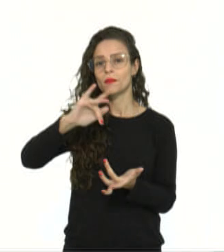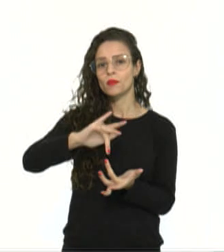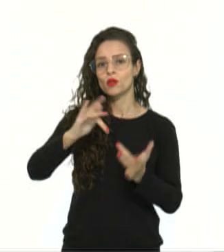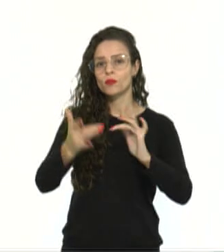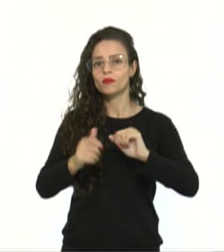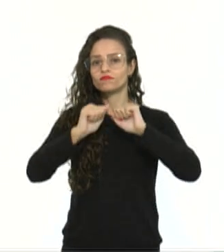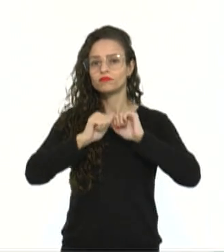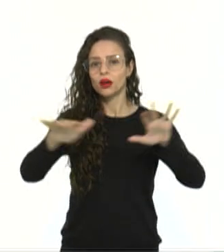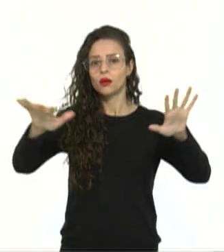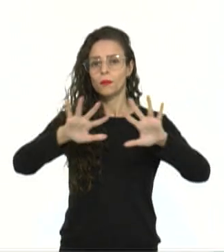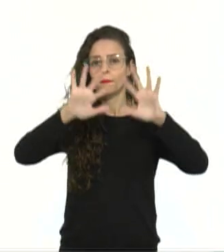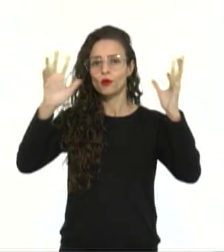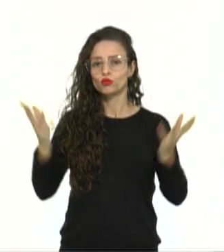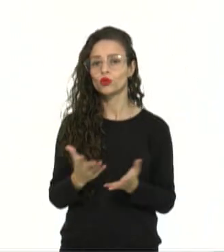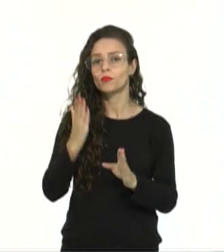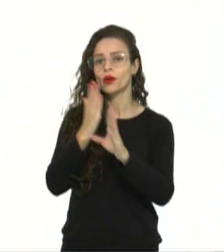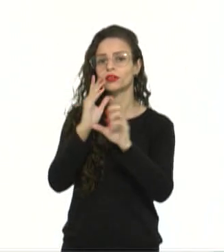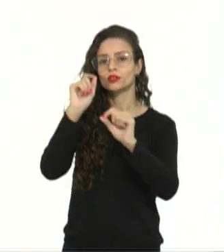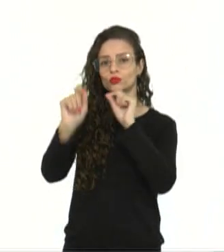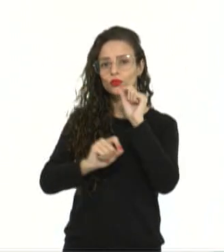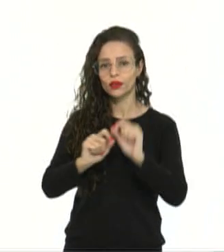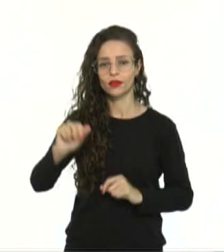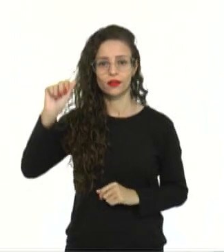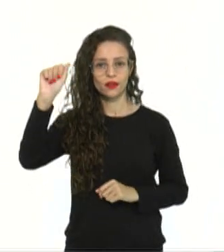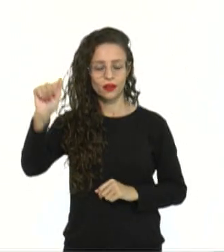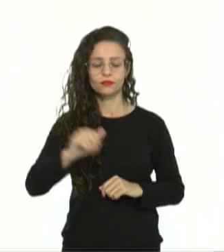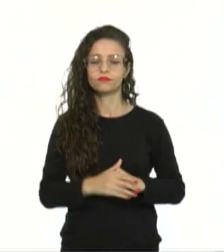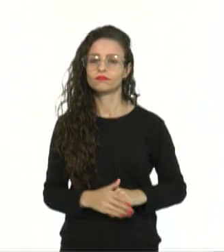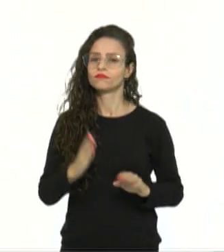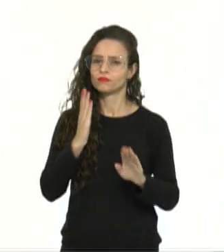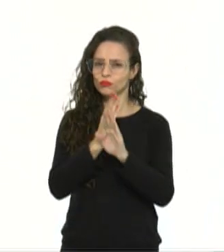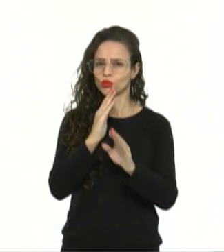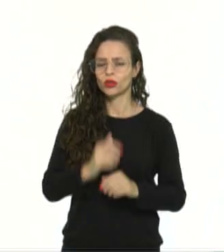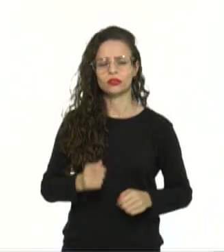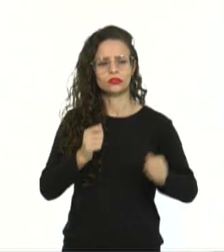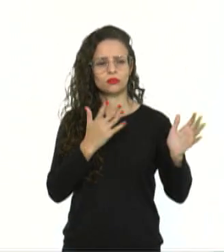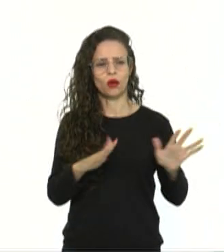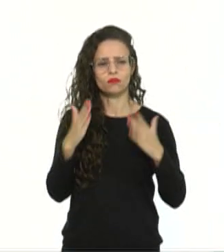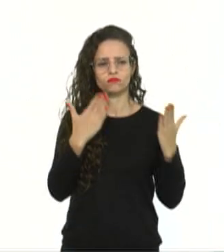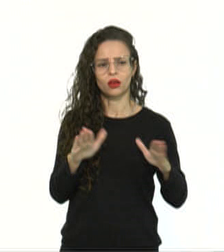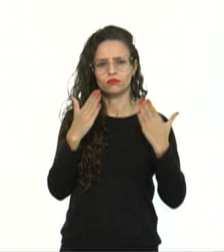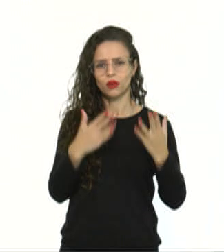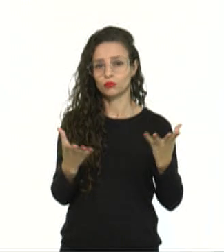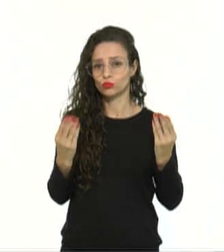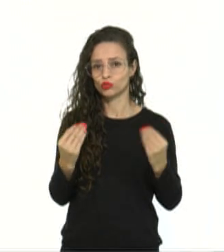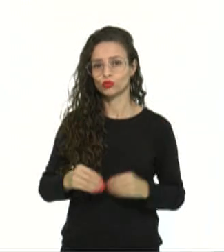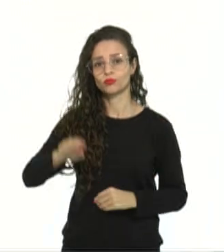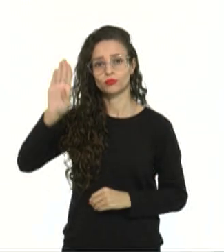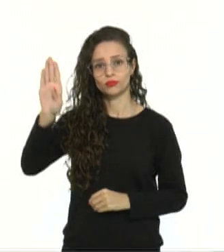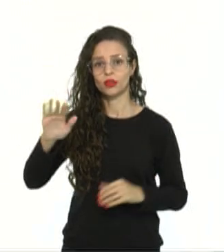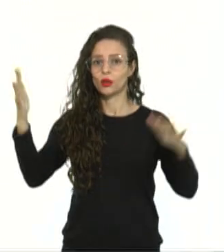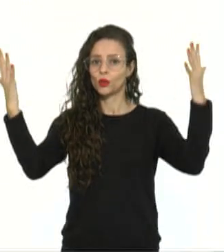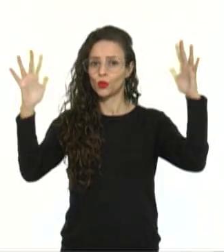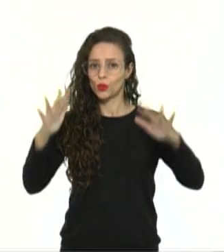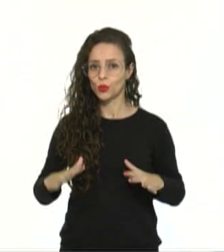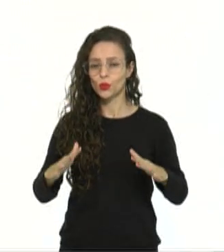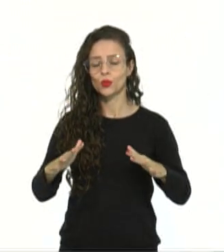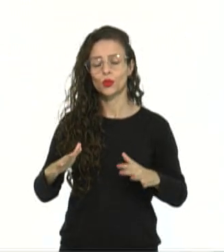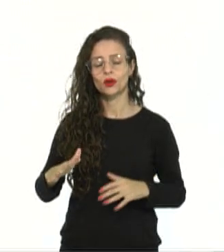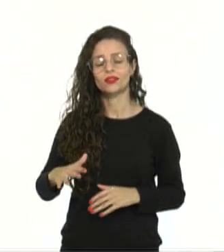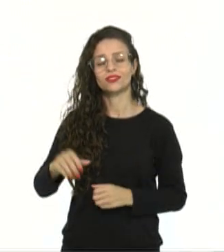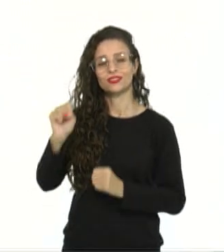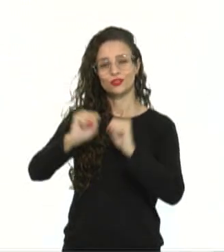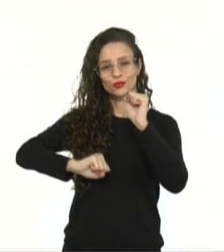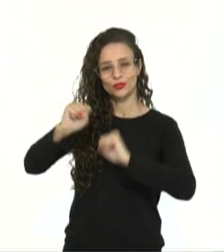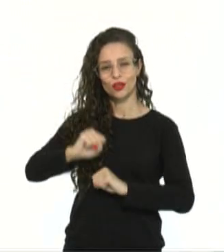globais devido a: letra A, superprodução de bens de consumo; B. Colapso industrial de países